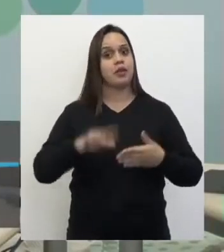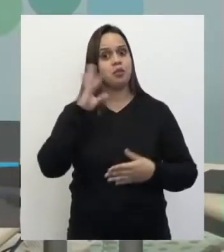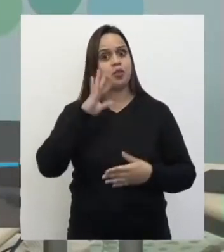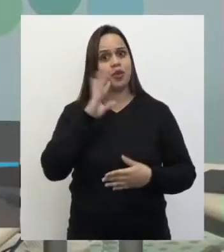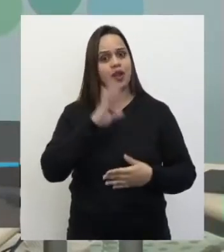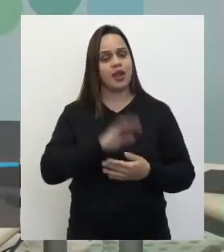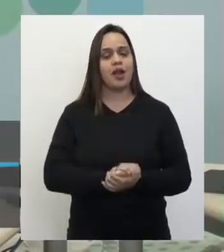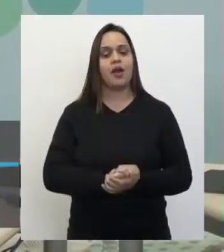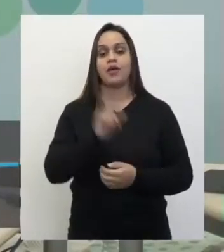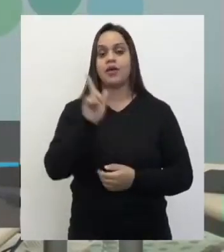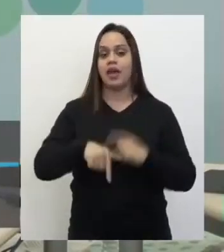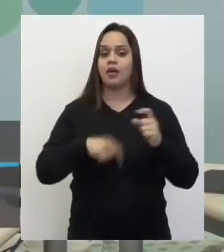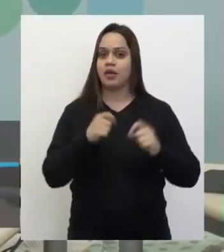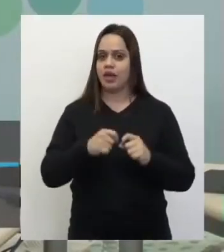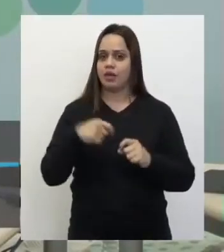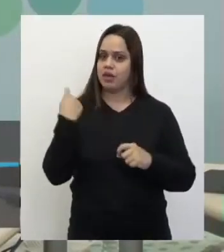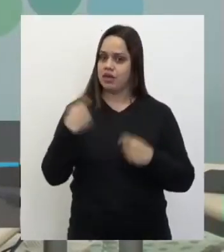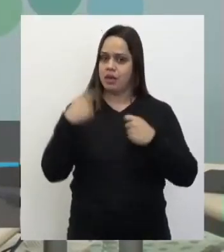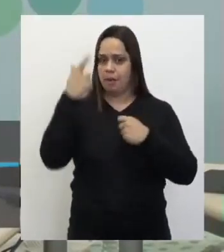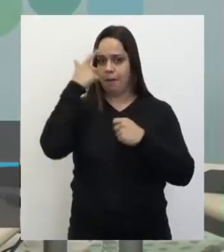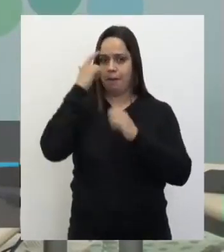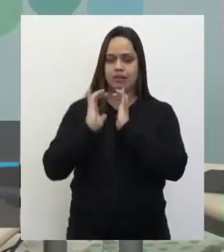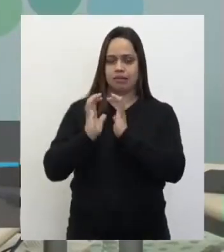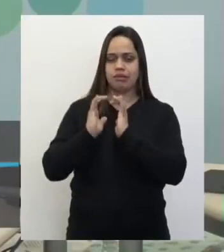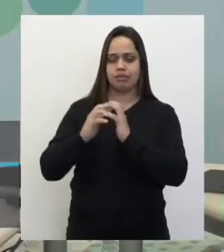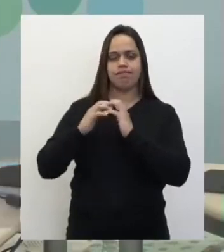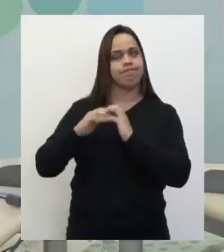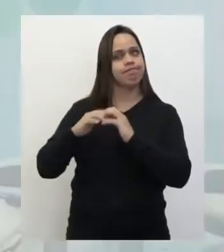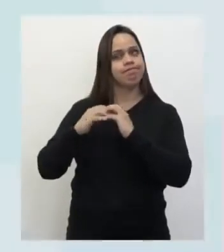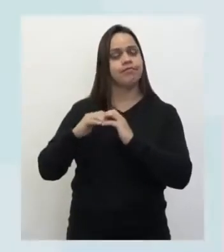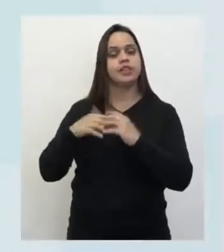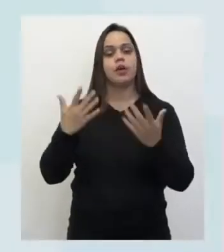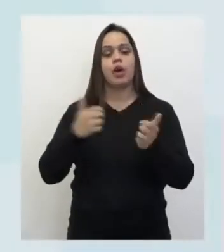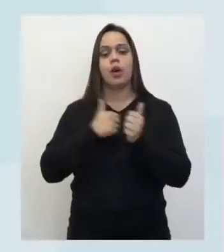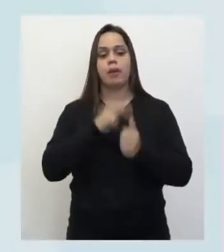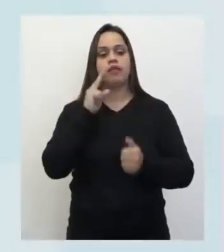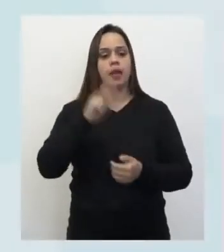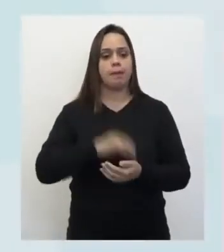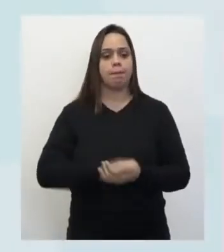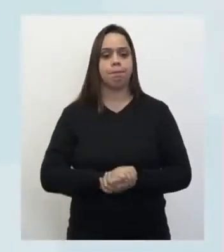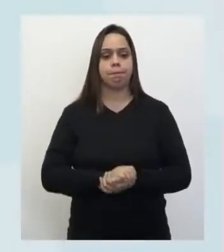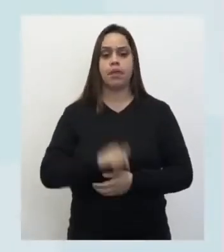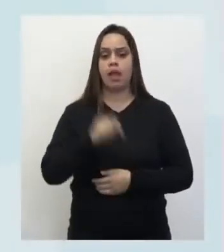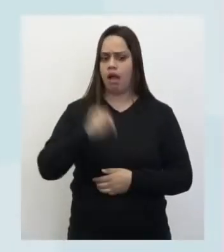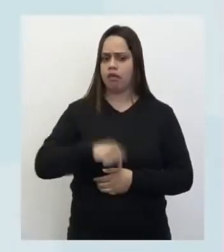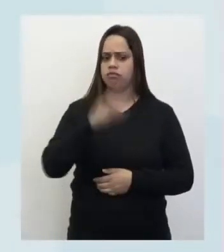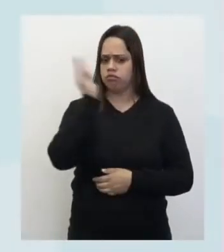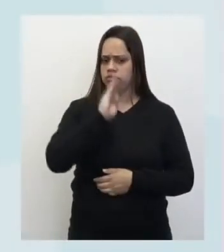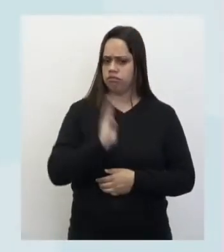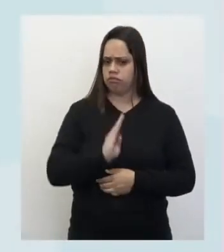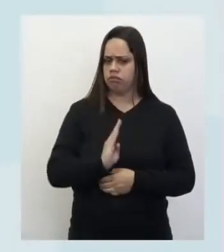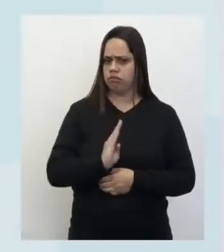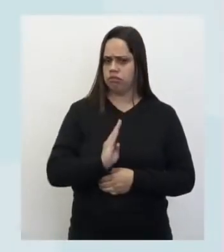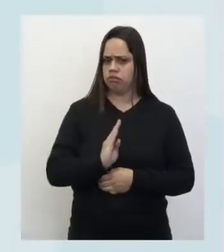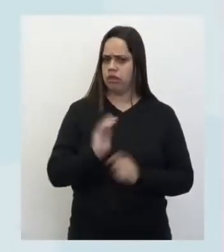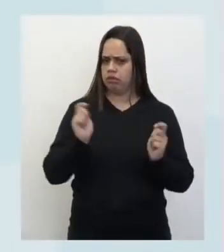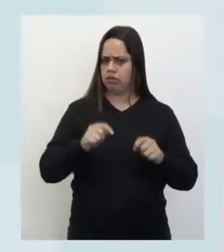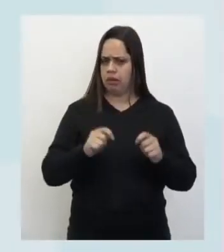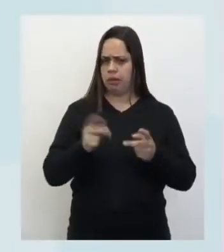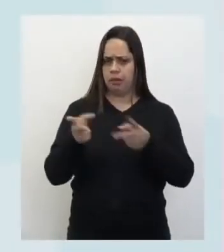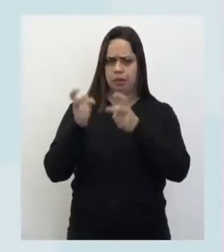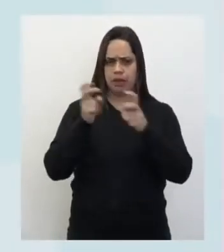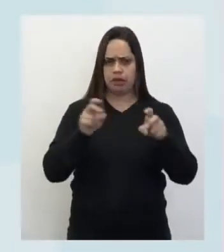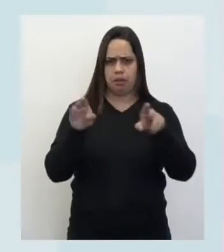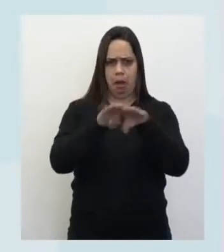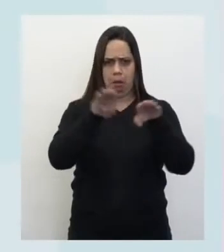que é uma atividade de reflexão. A gente está nesse momento de refletir. Então, acompanhe aí. No Brasil, é possível perceber as